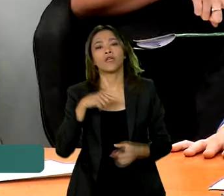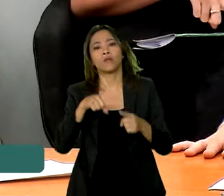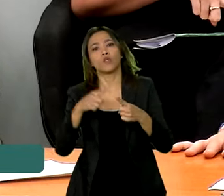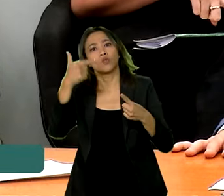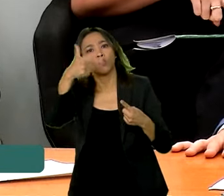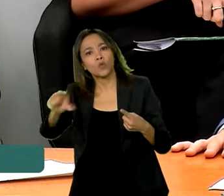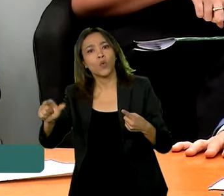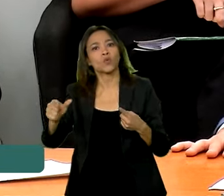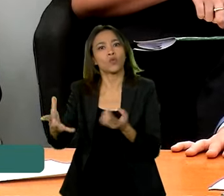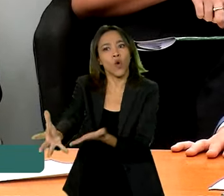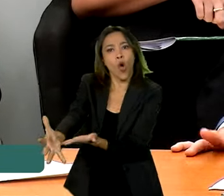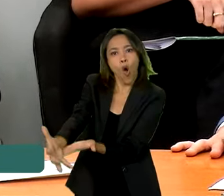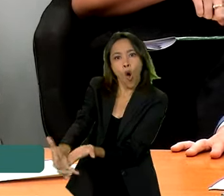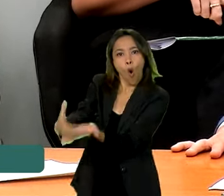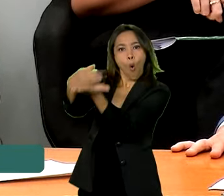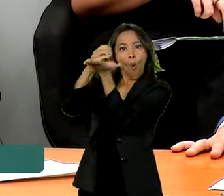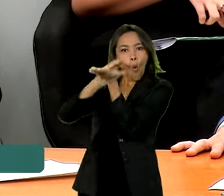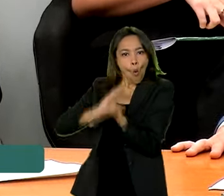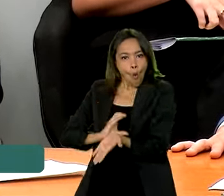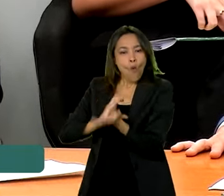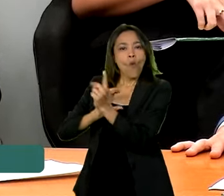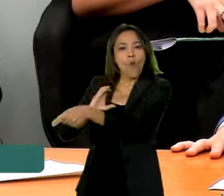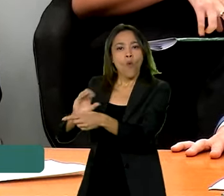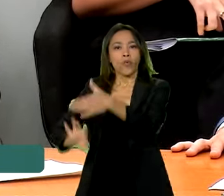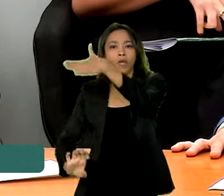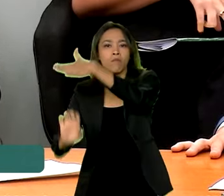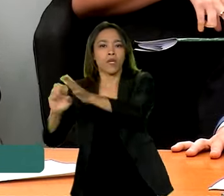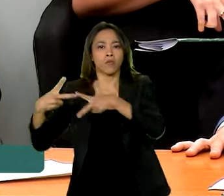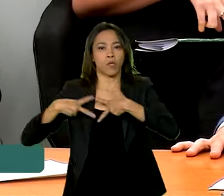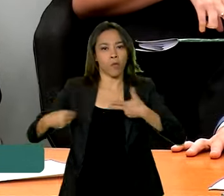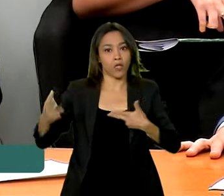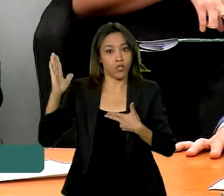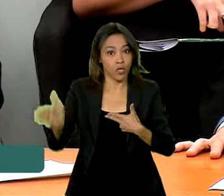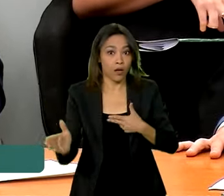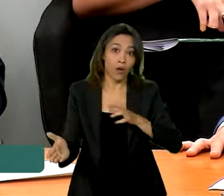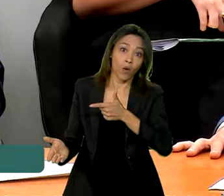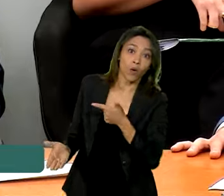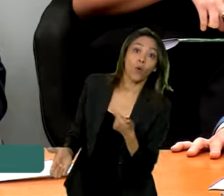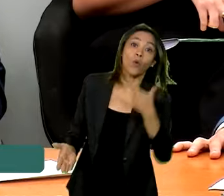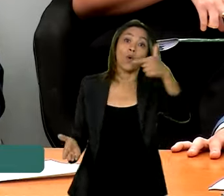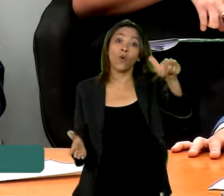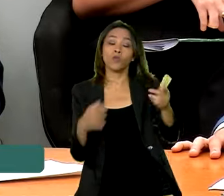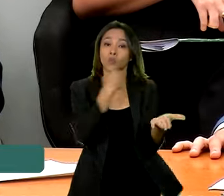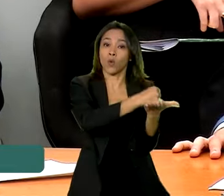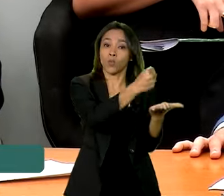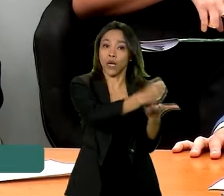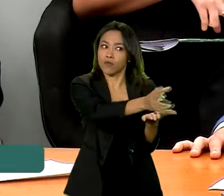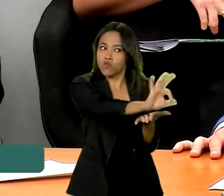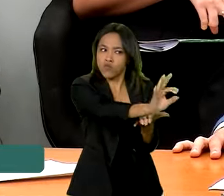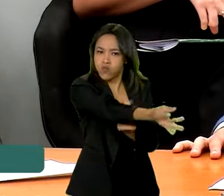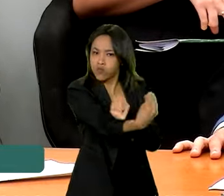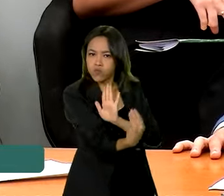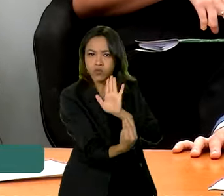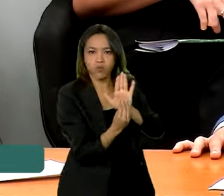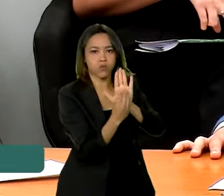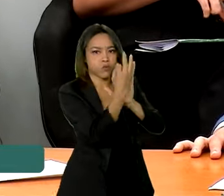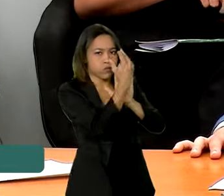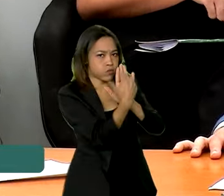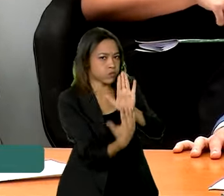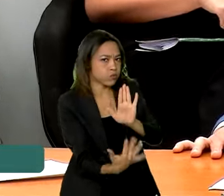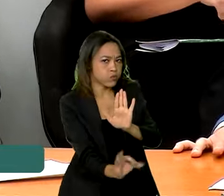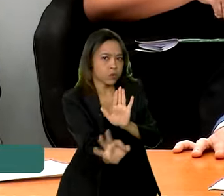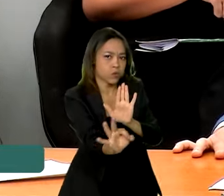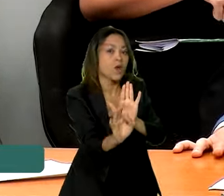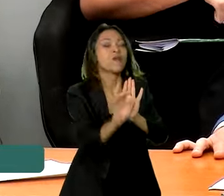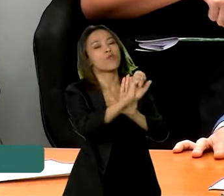da Petrobras. Mas há outras coisas já contratadas que não foram incorporadas e que serão